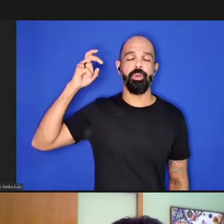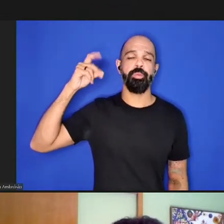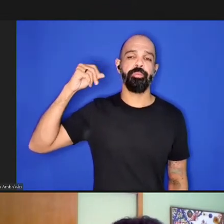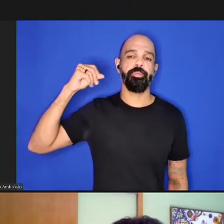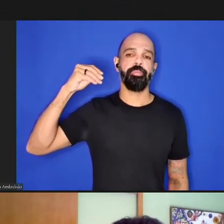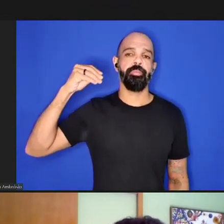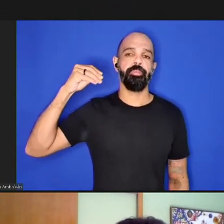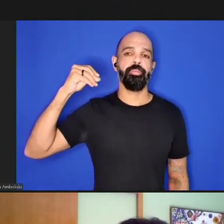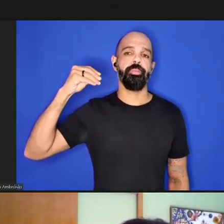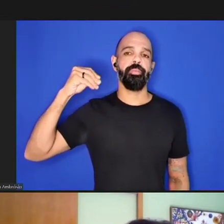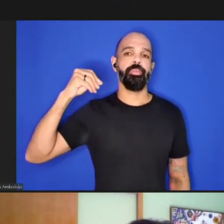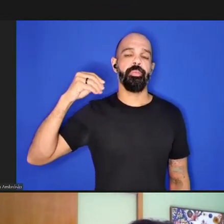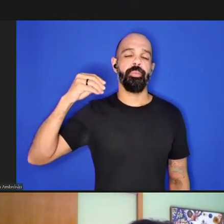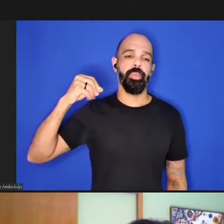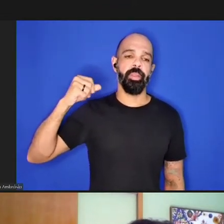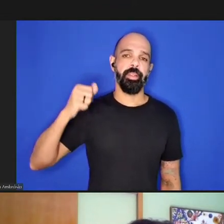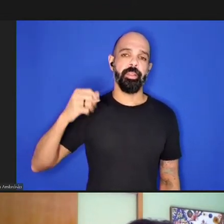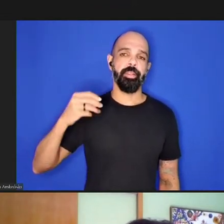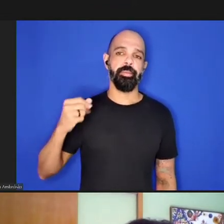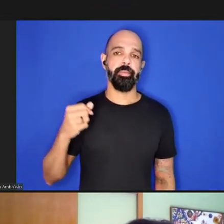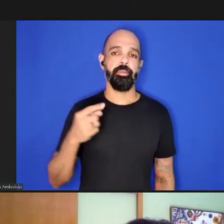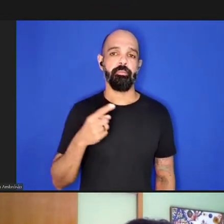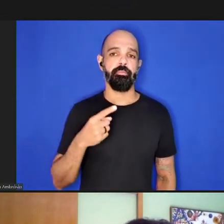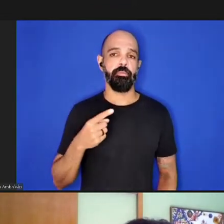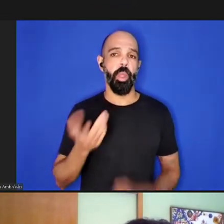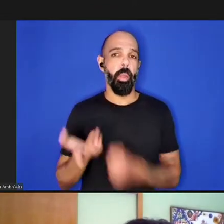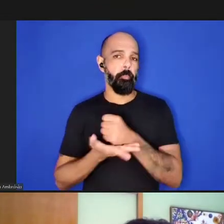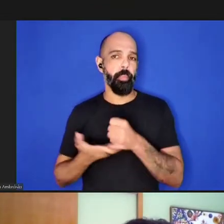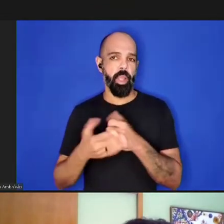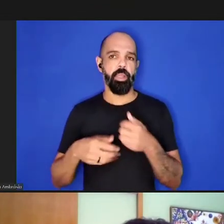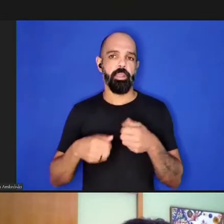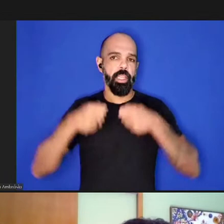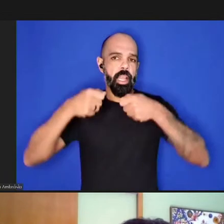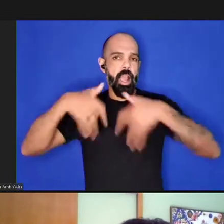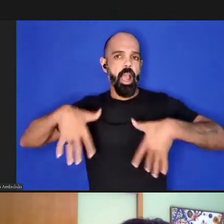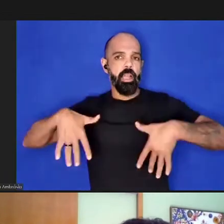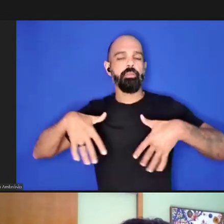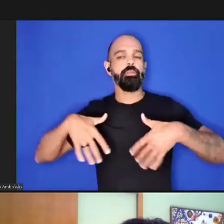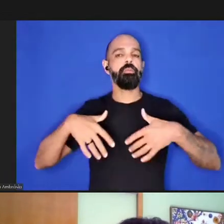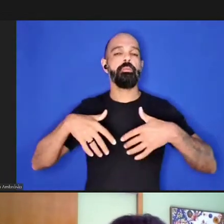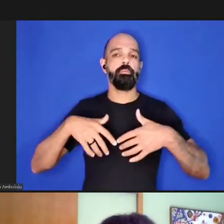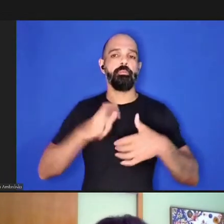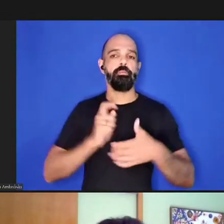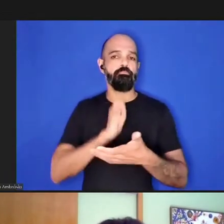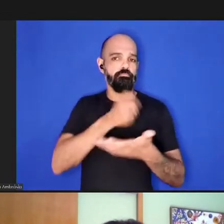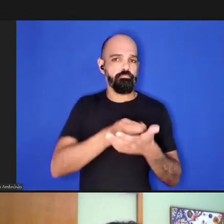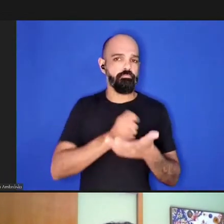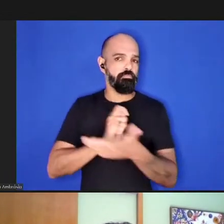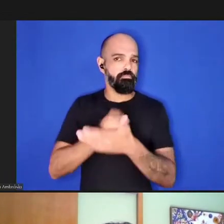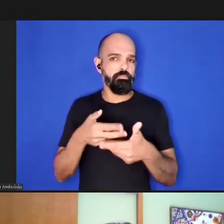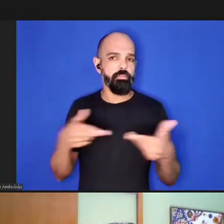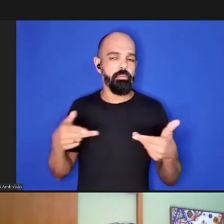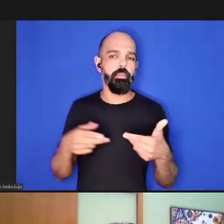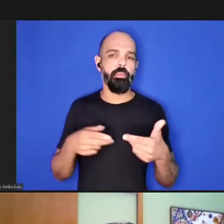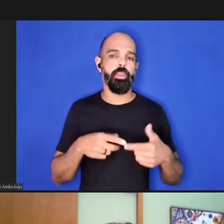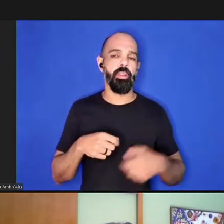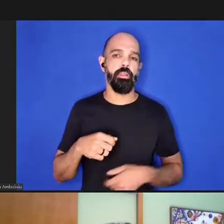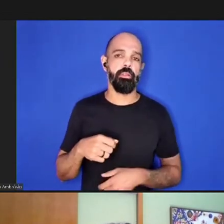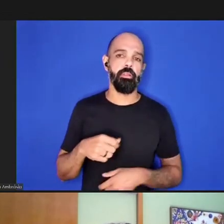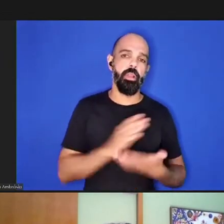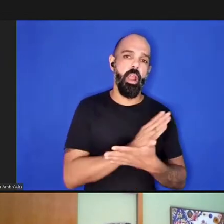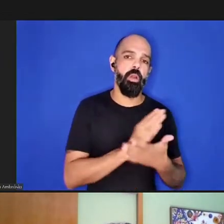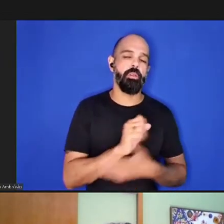para as nossas despesas básicas. O que é mais dispendioso